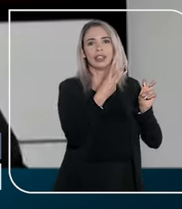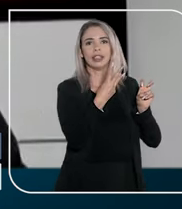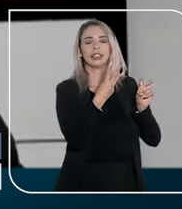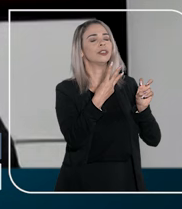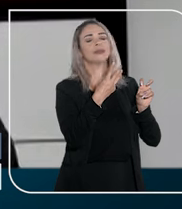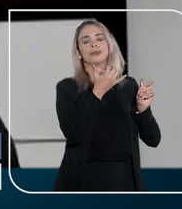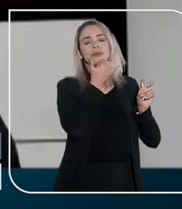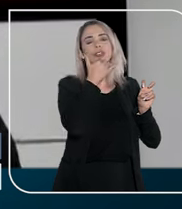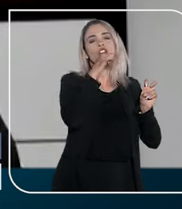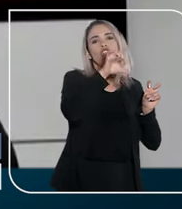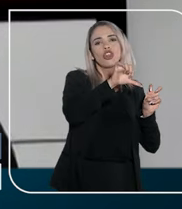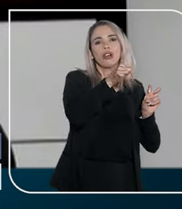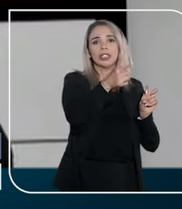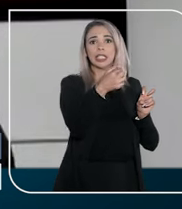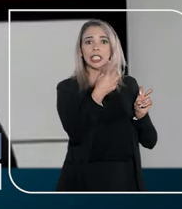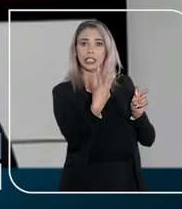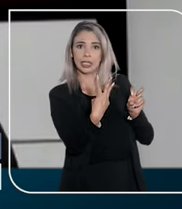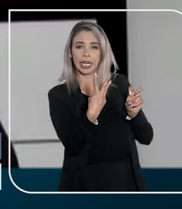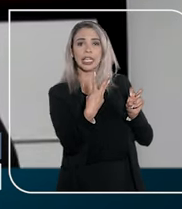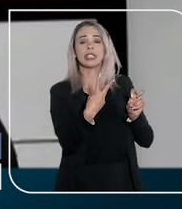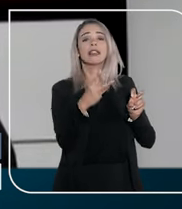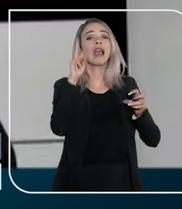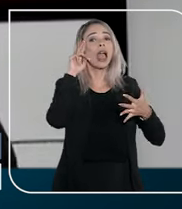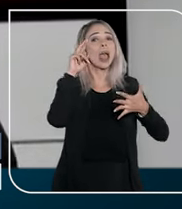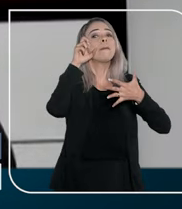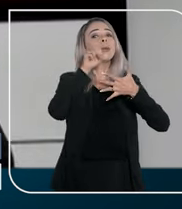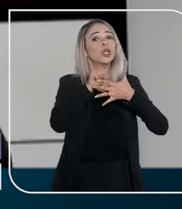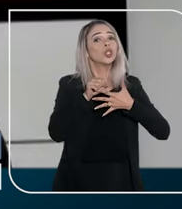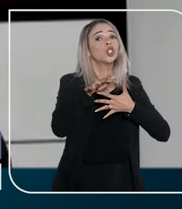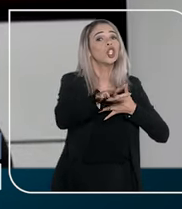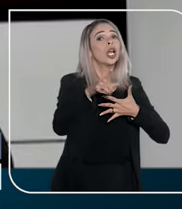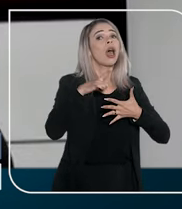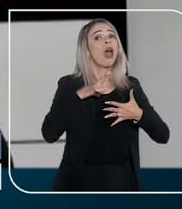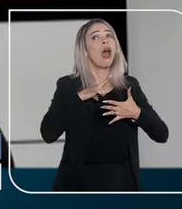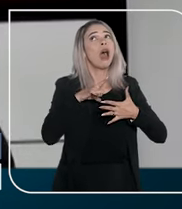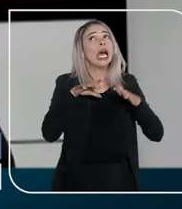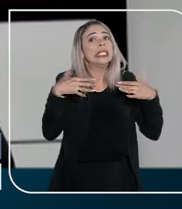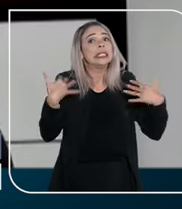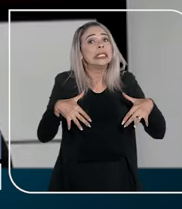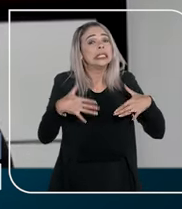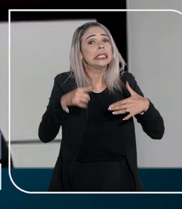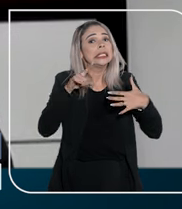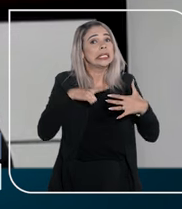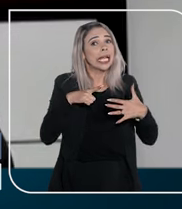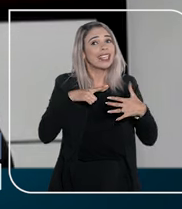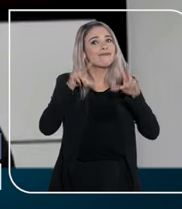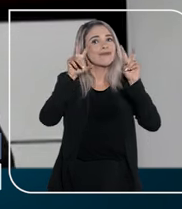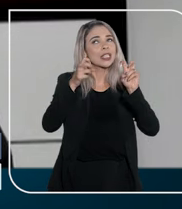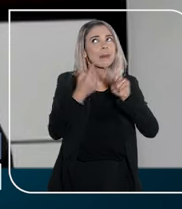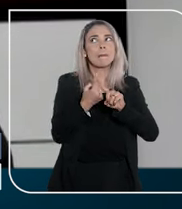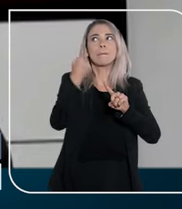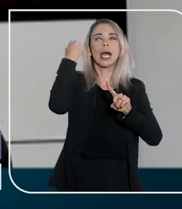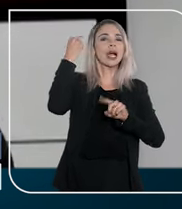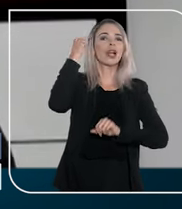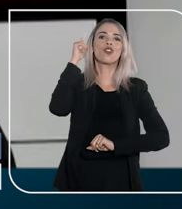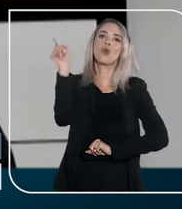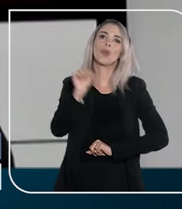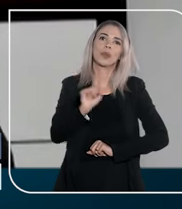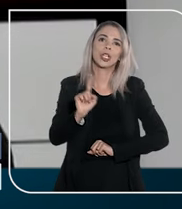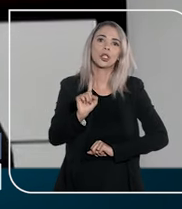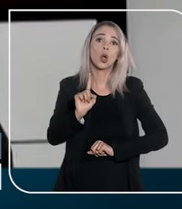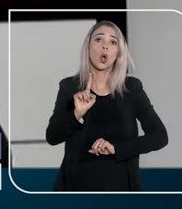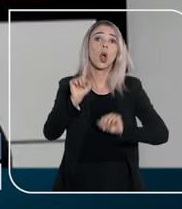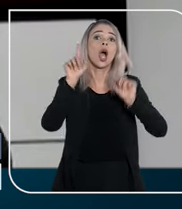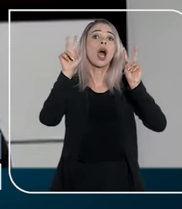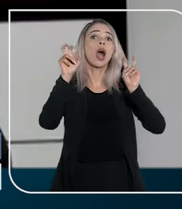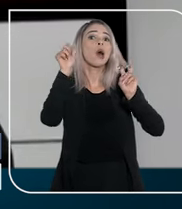também de repercussão geral, ele disse: olha, veja bem, aqui tem um ponto que nós não pensamos quando decidimos o tema 335. E a situação da mulher? Eu